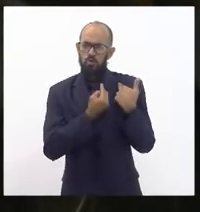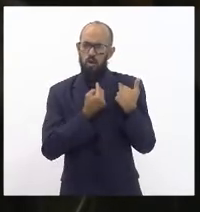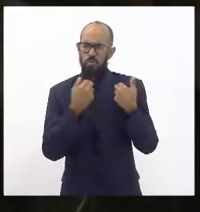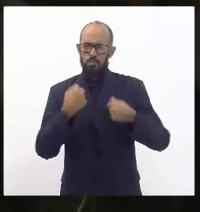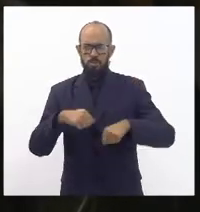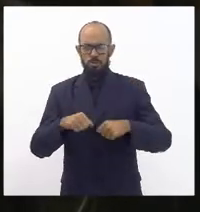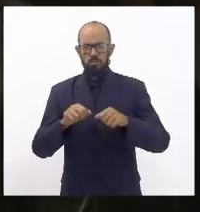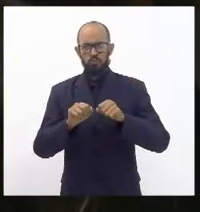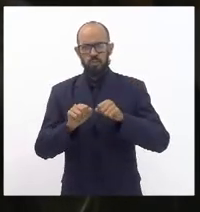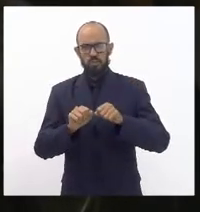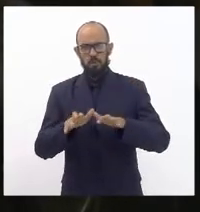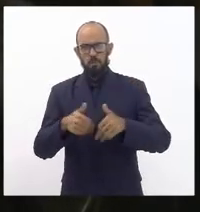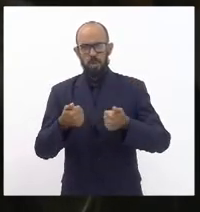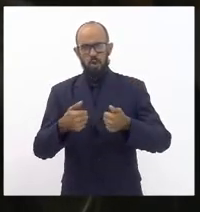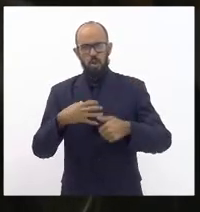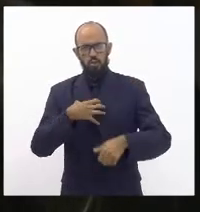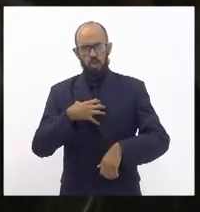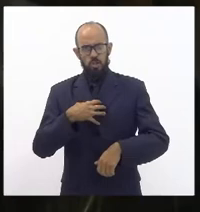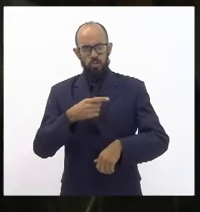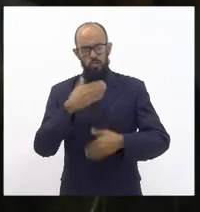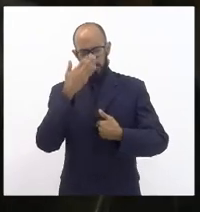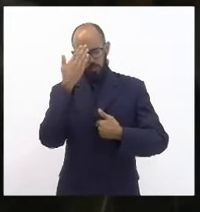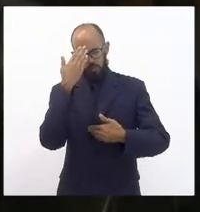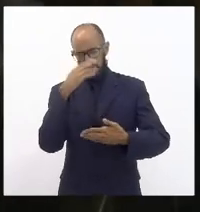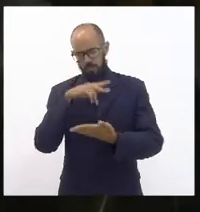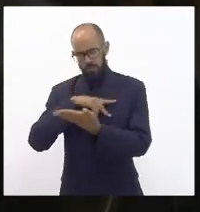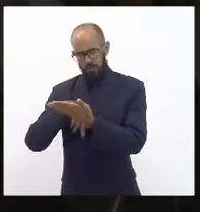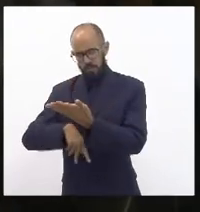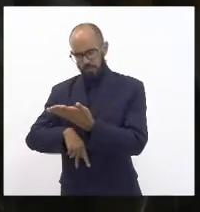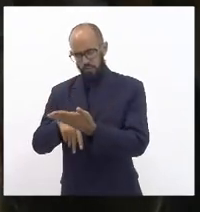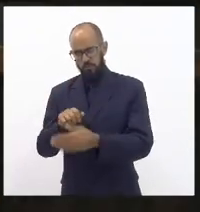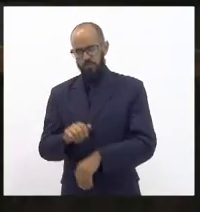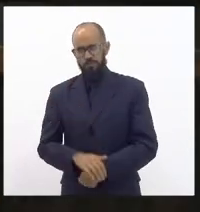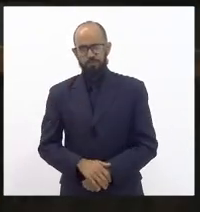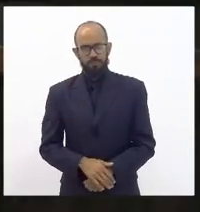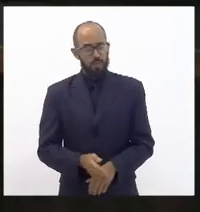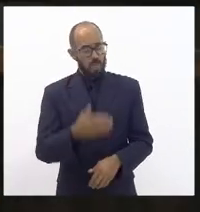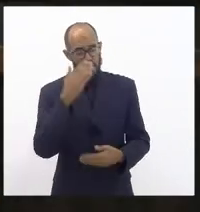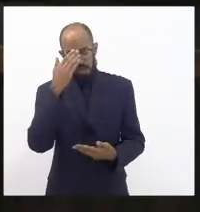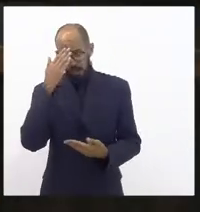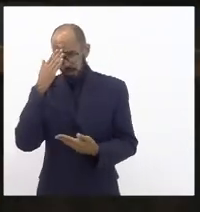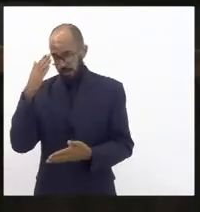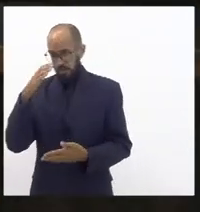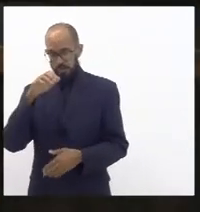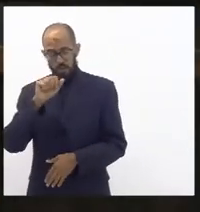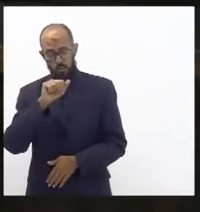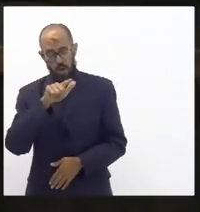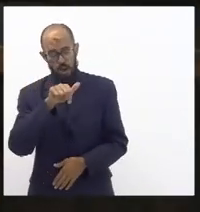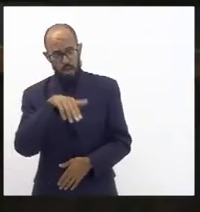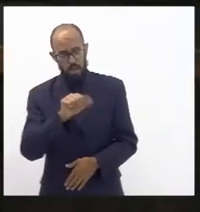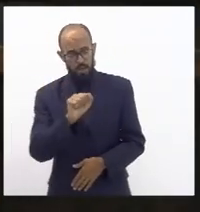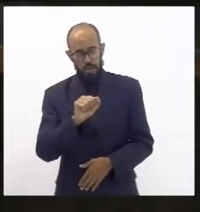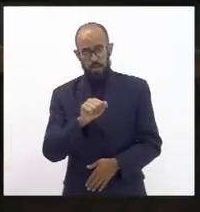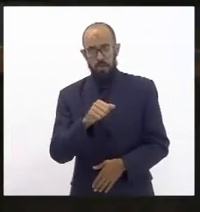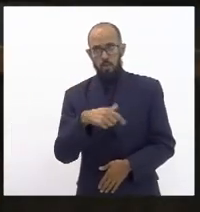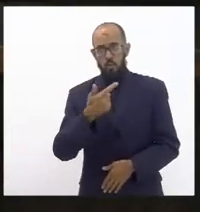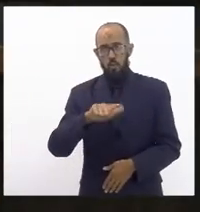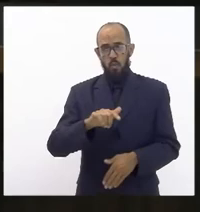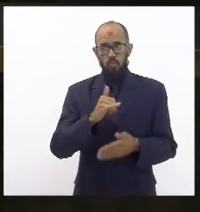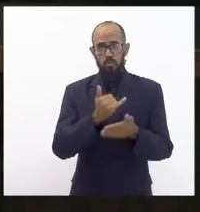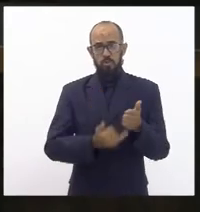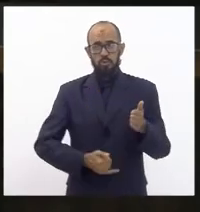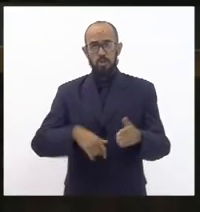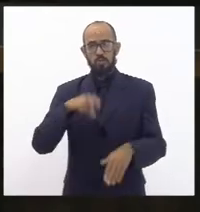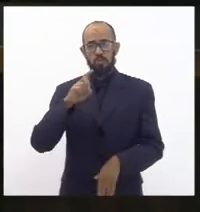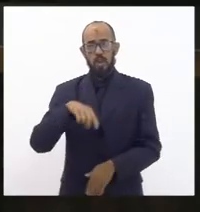precisamos fazer da melhor maneira possível Obrigado presente agradecendo a deputada lá na Passos próximo orador inscrito e o Nobre